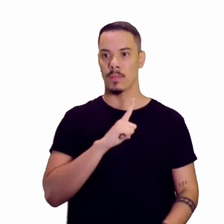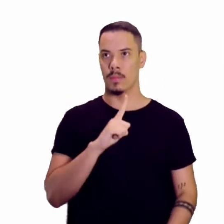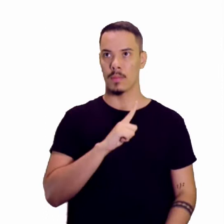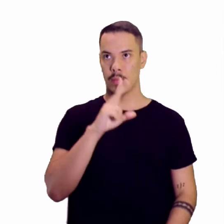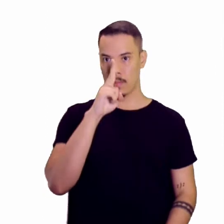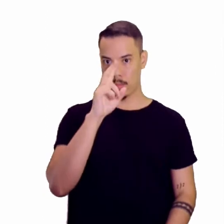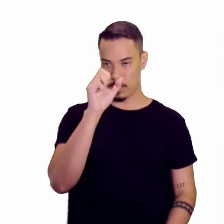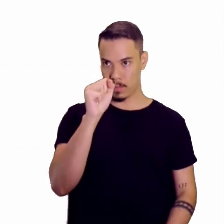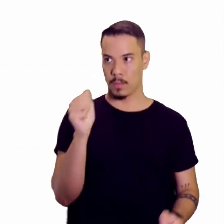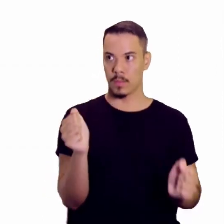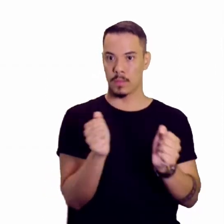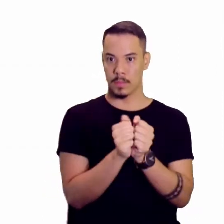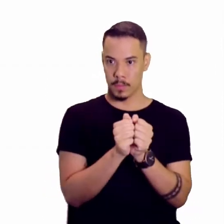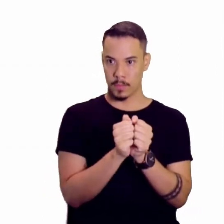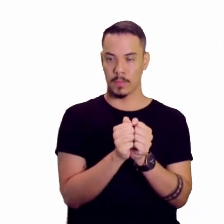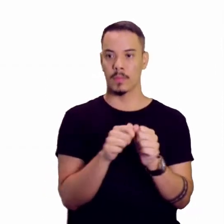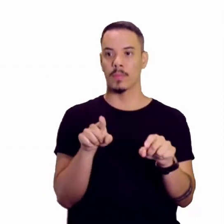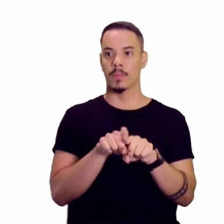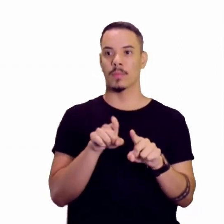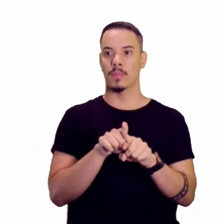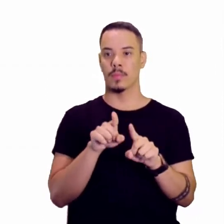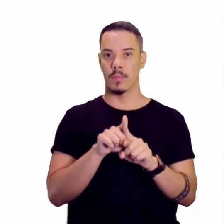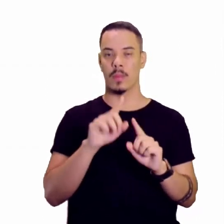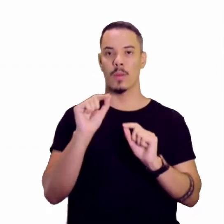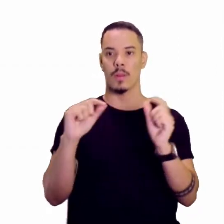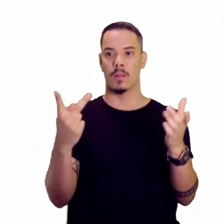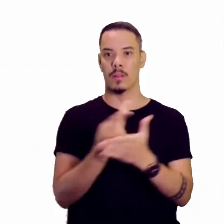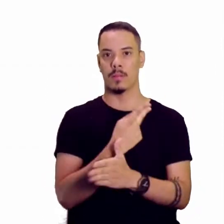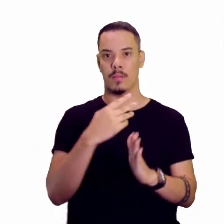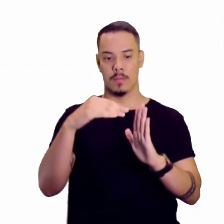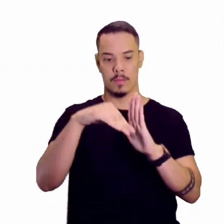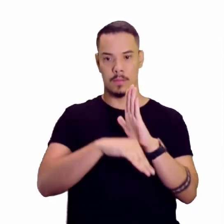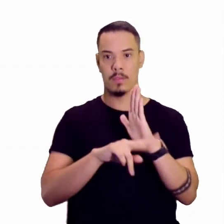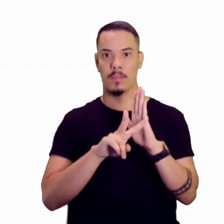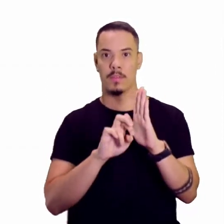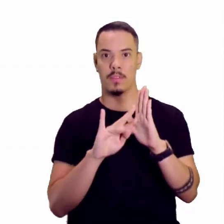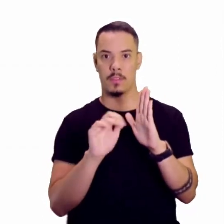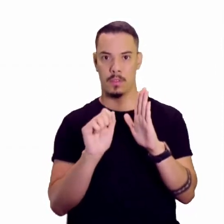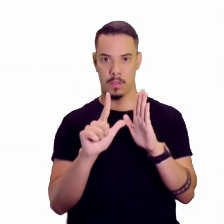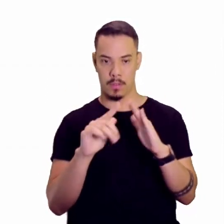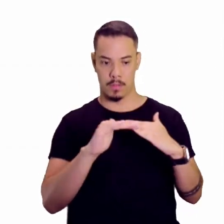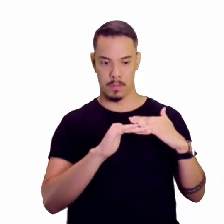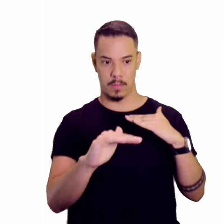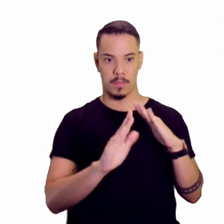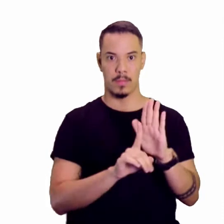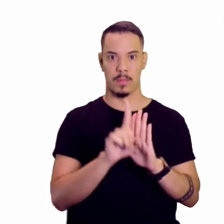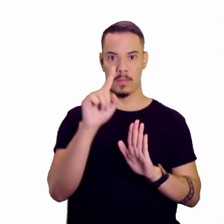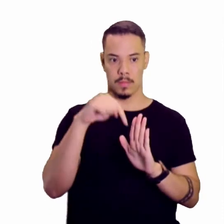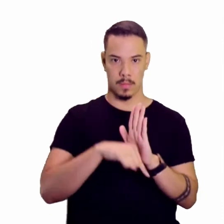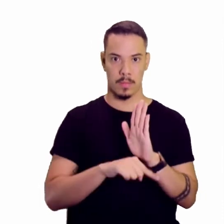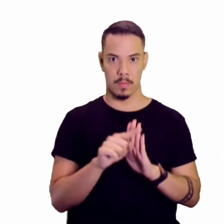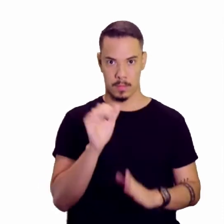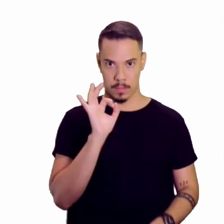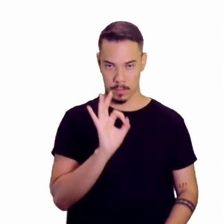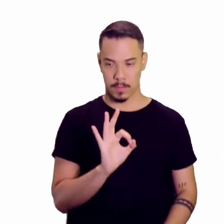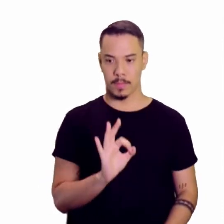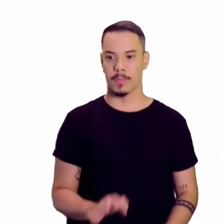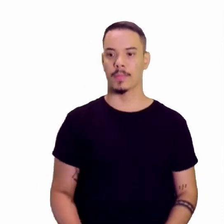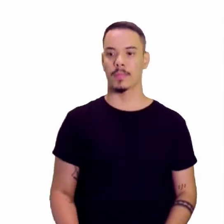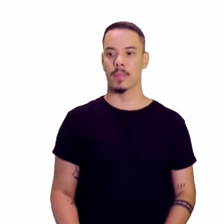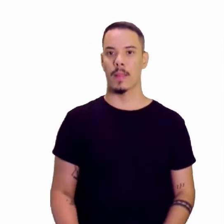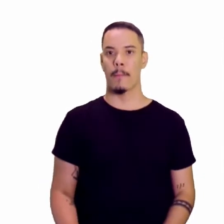força vetorial e vertical, né? Ok? Então, olha bem, vamos ver aí